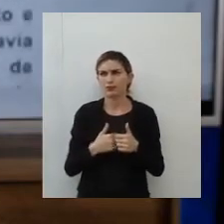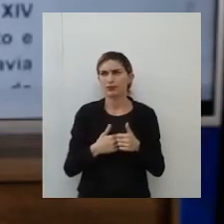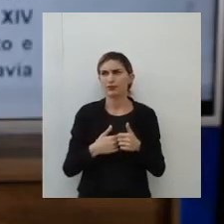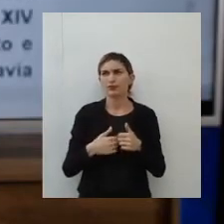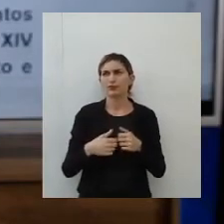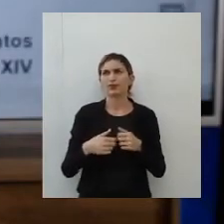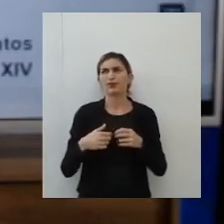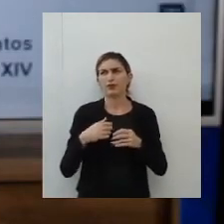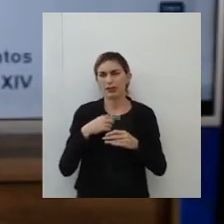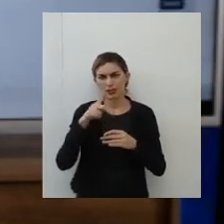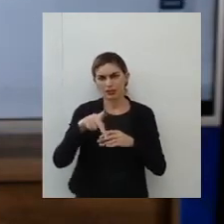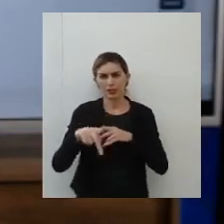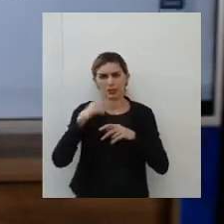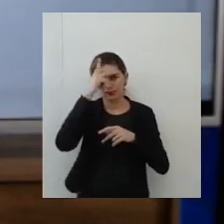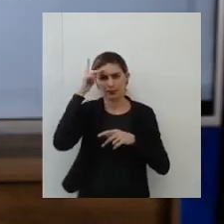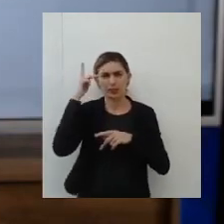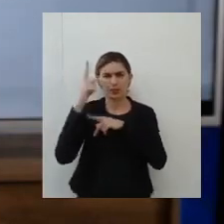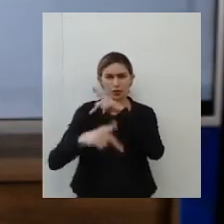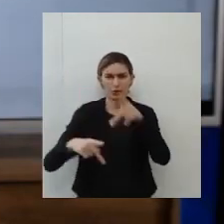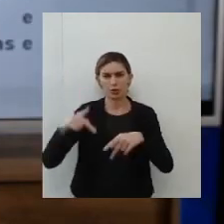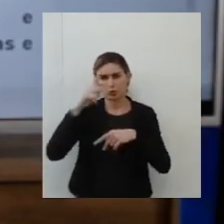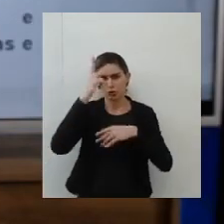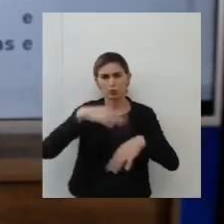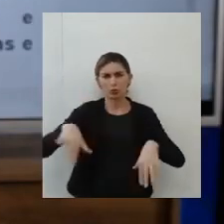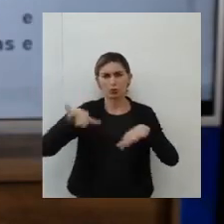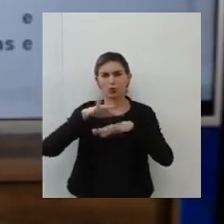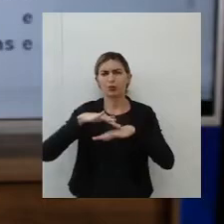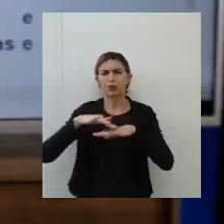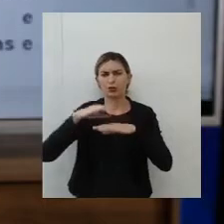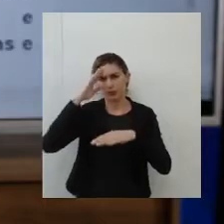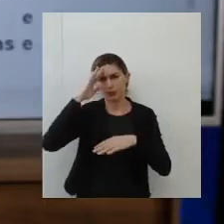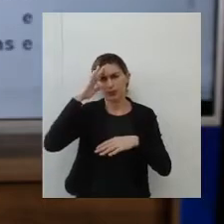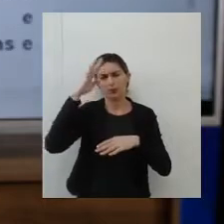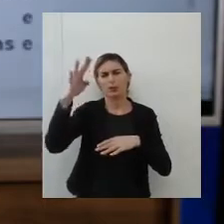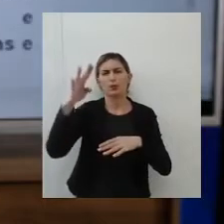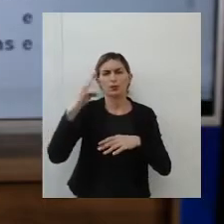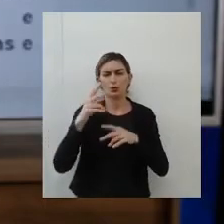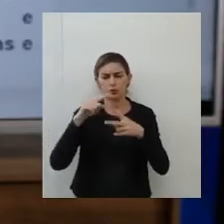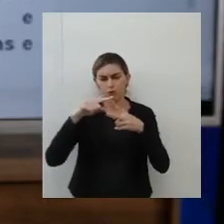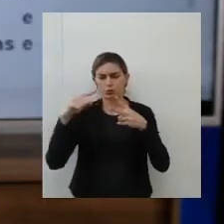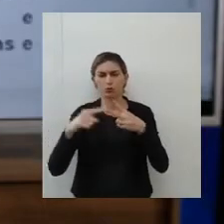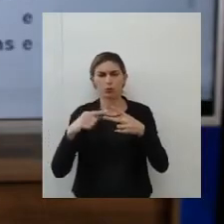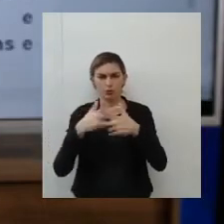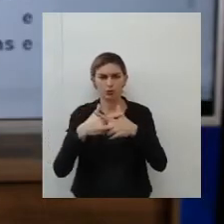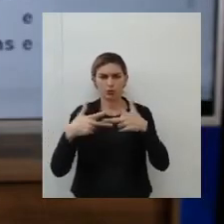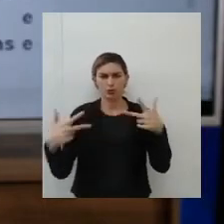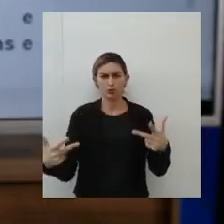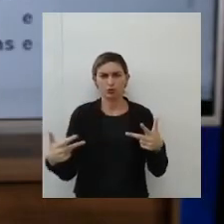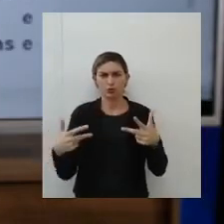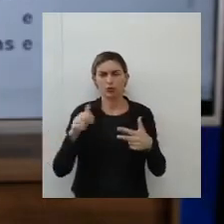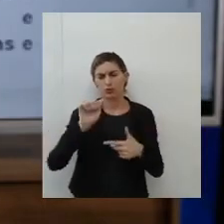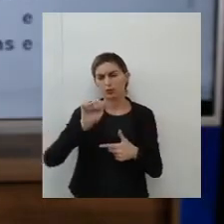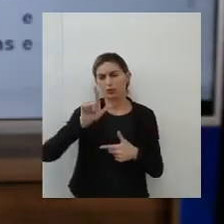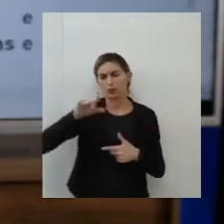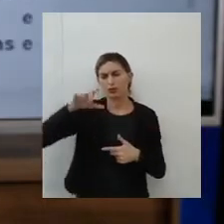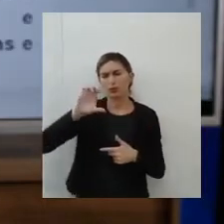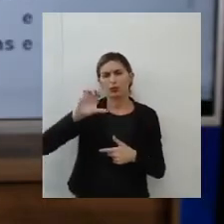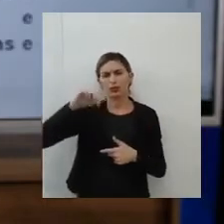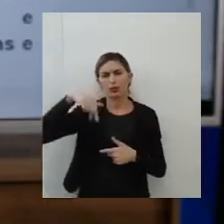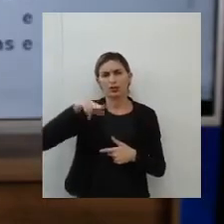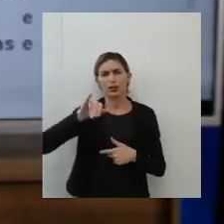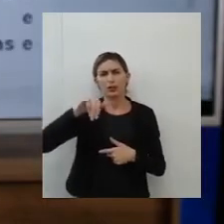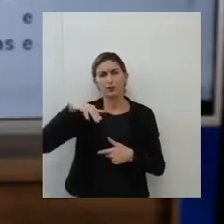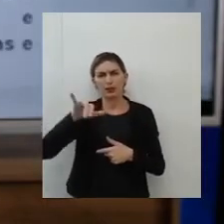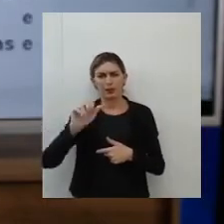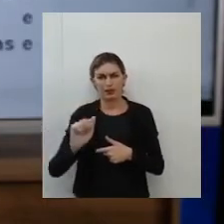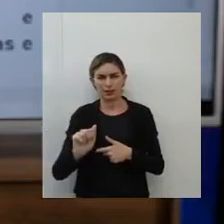essas pessoas vão principalmente buscar 2 coisas na alquimia, do período, tá? Do